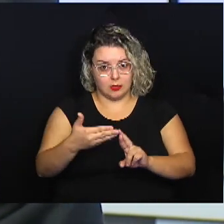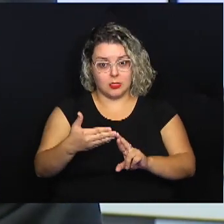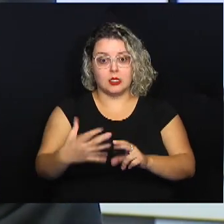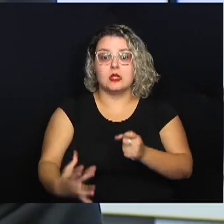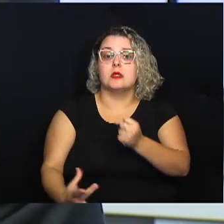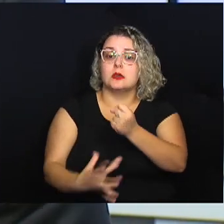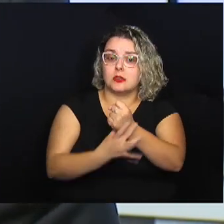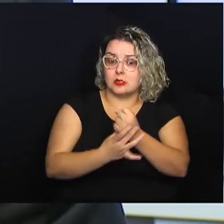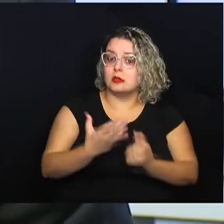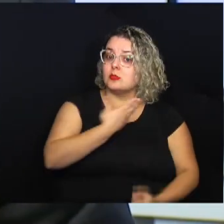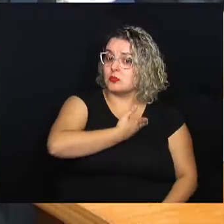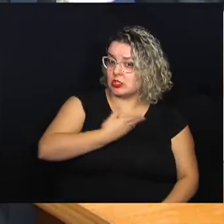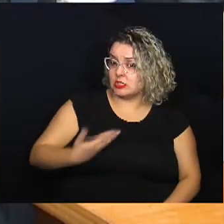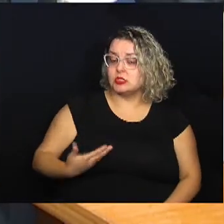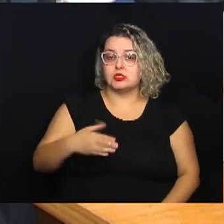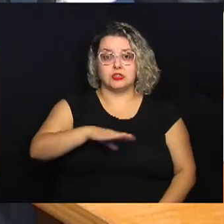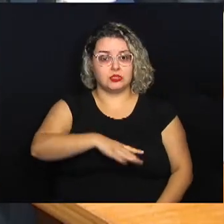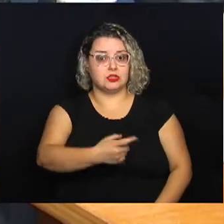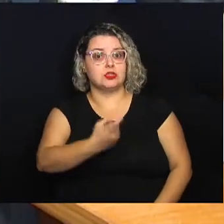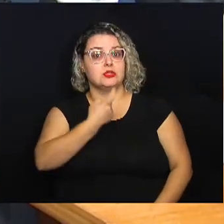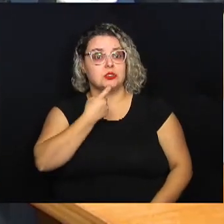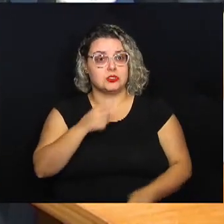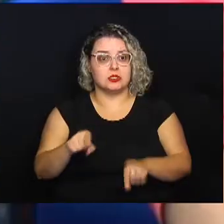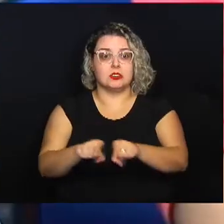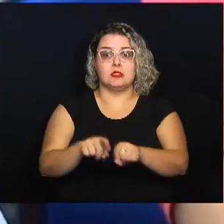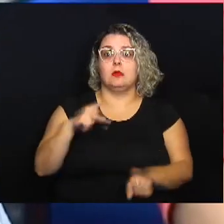Segurança Pública de Campinas e também os